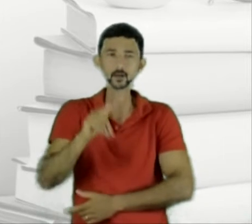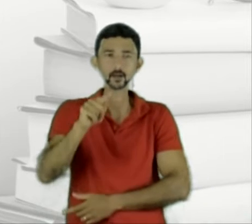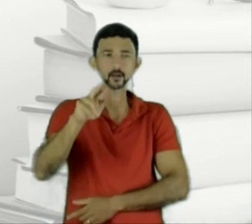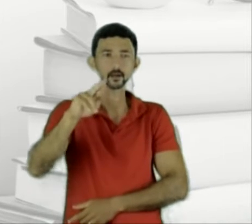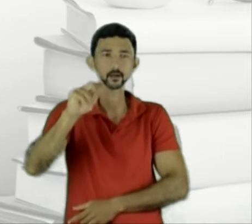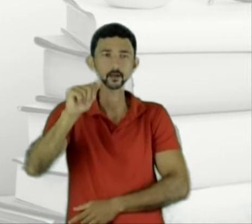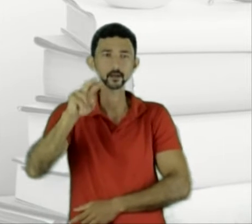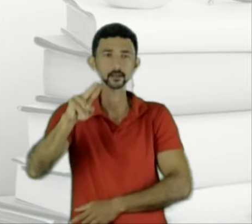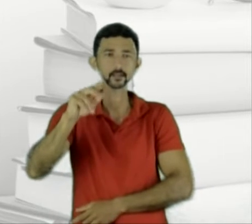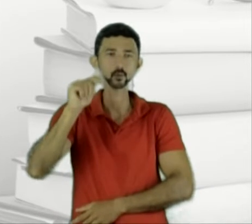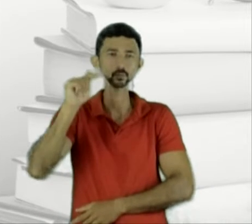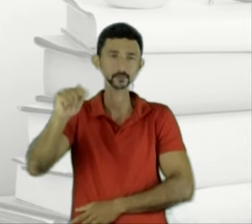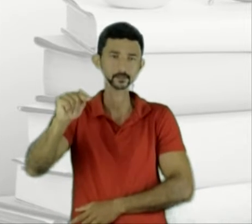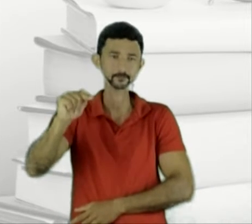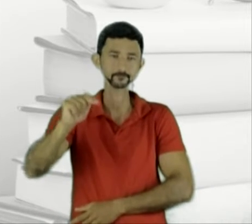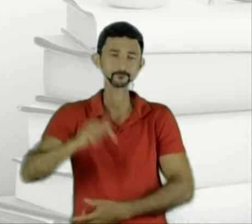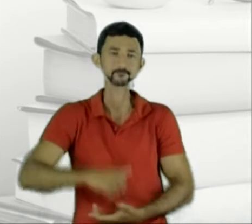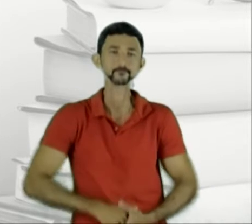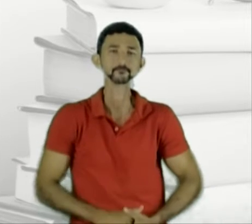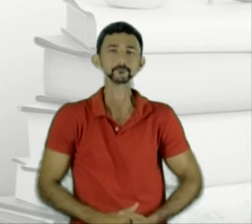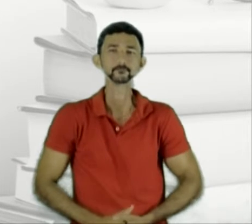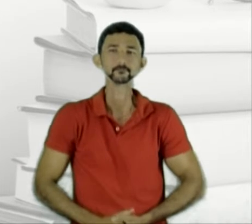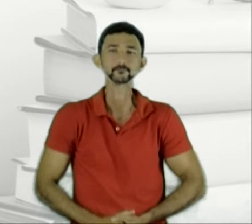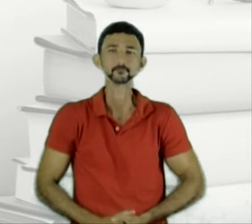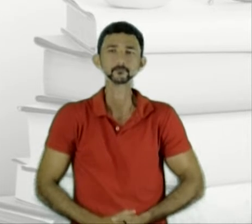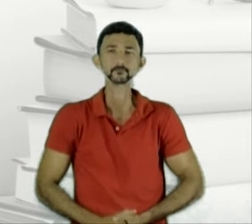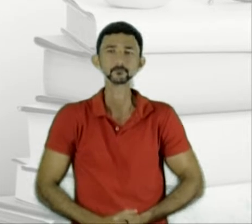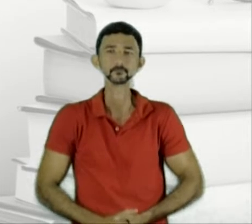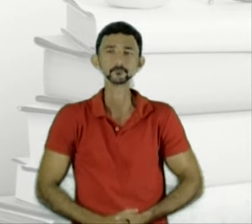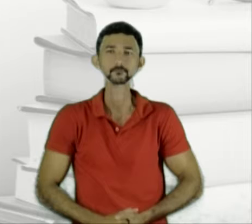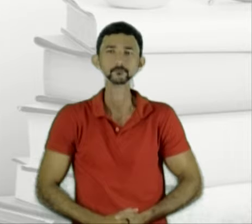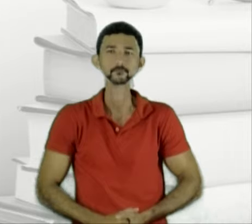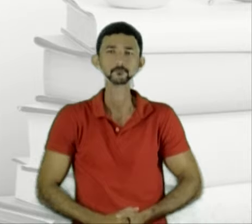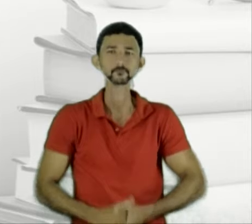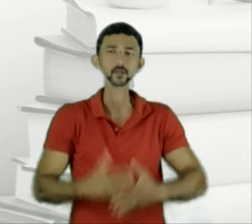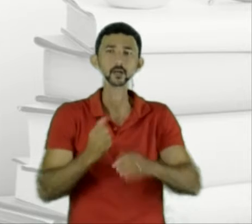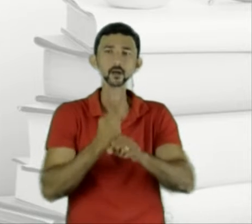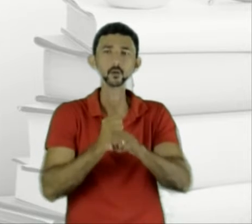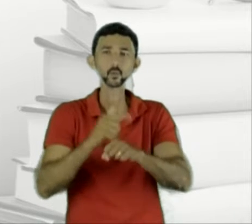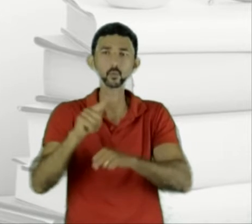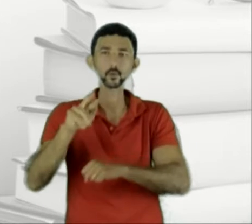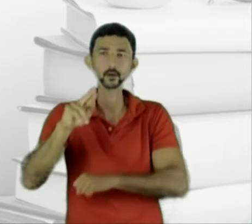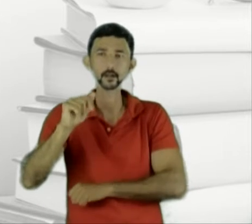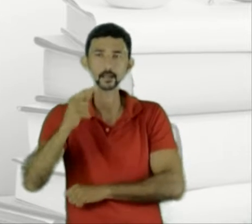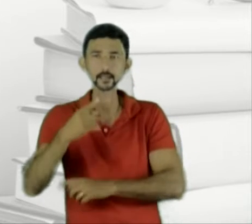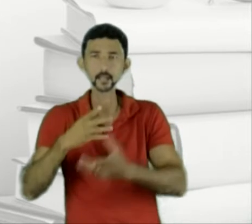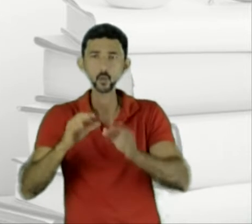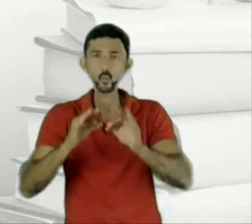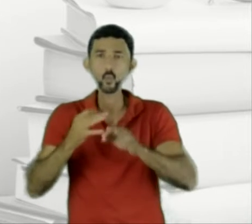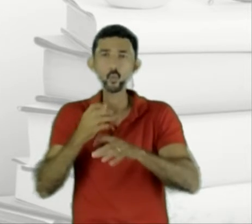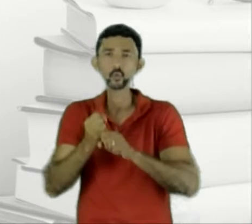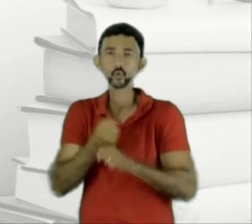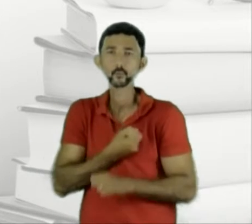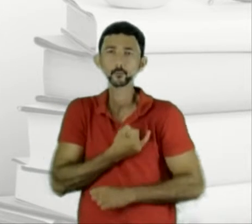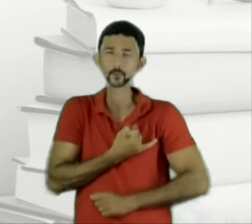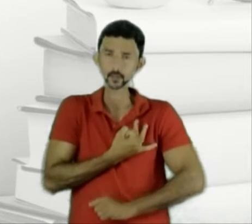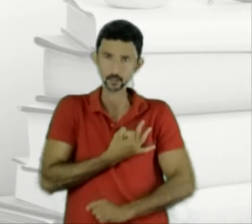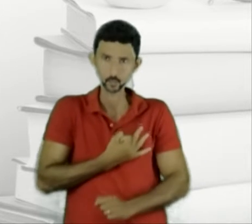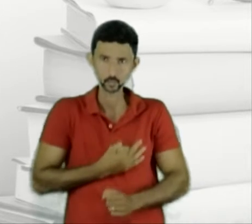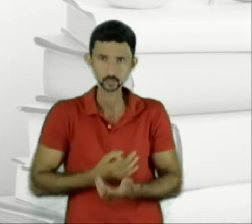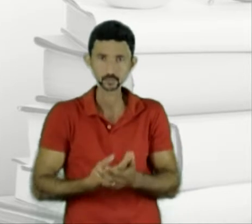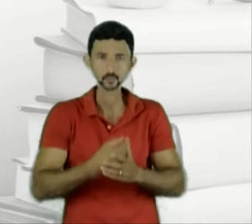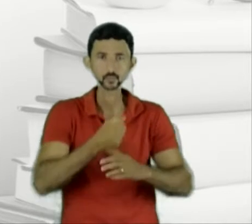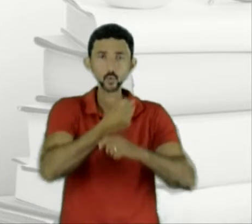esse monômio tem o grau 7. Então, para determinar o grau de monômio, a gente simplesmente determina